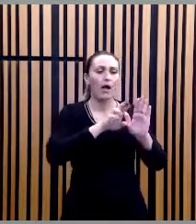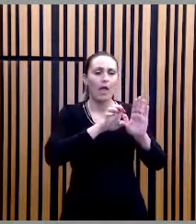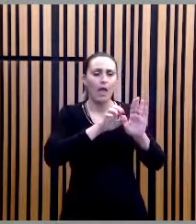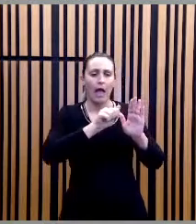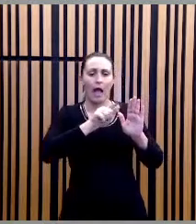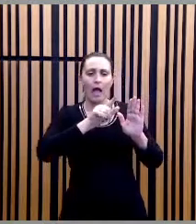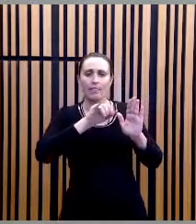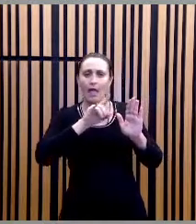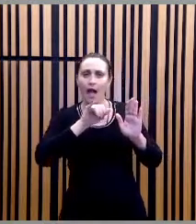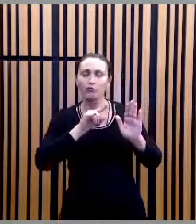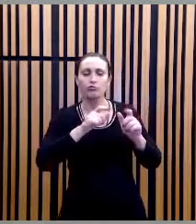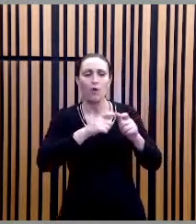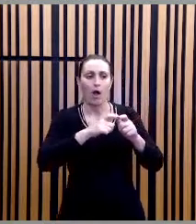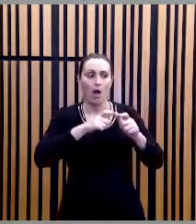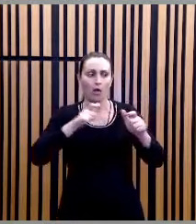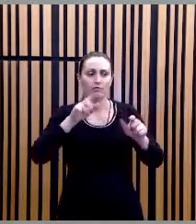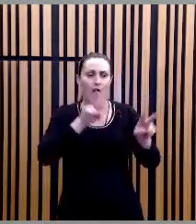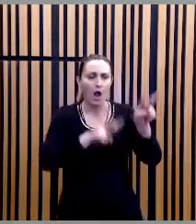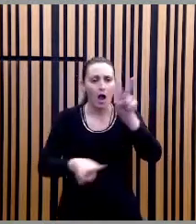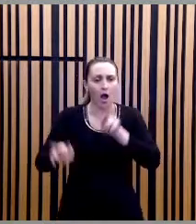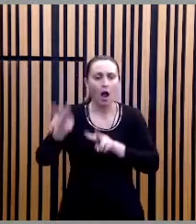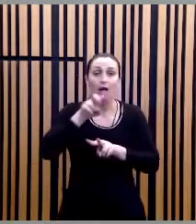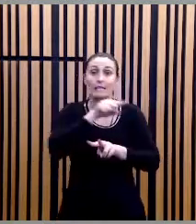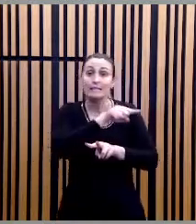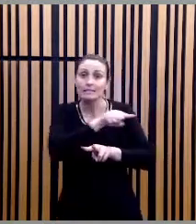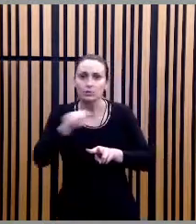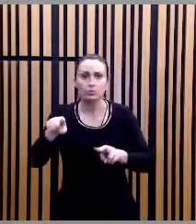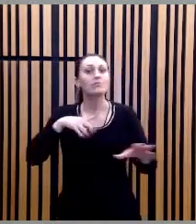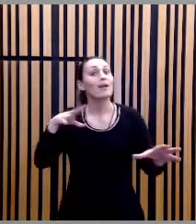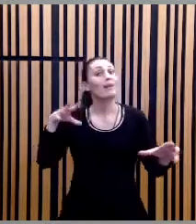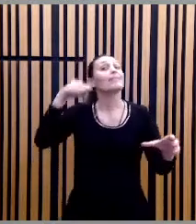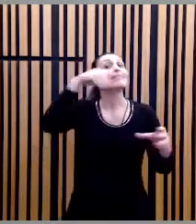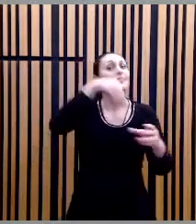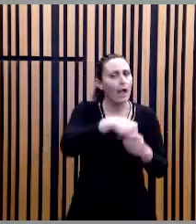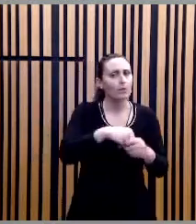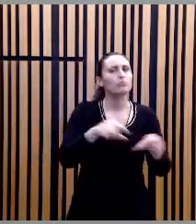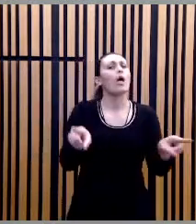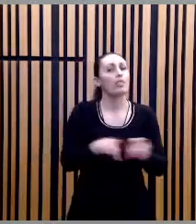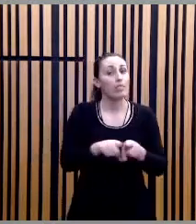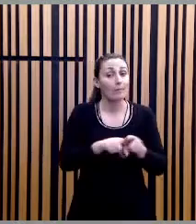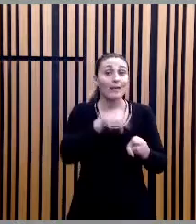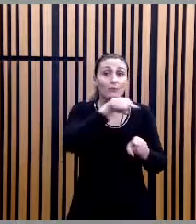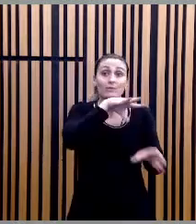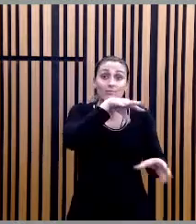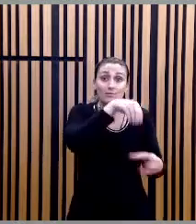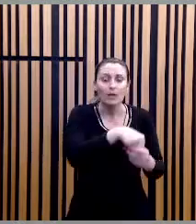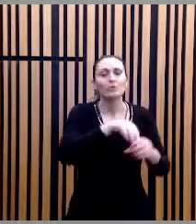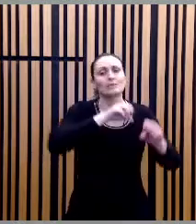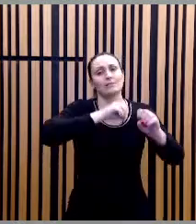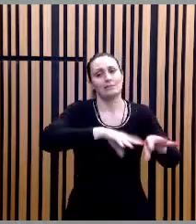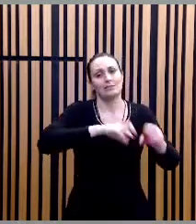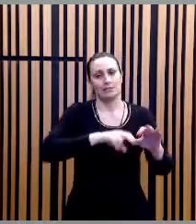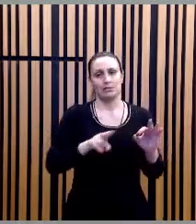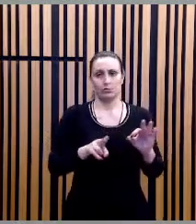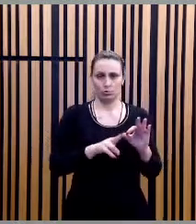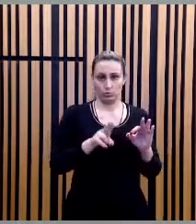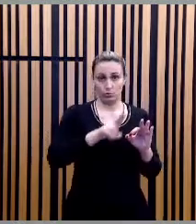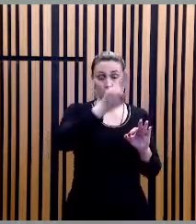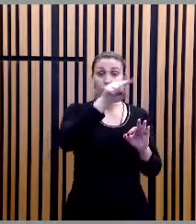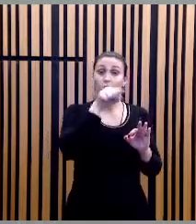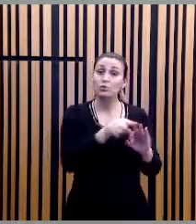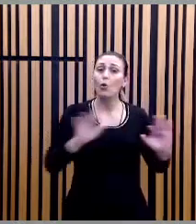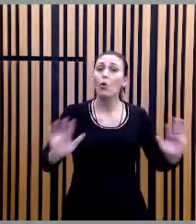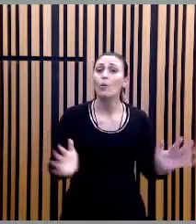dentro do parque tecnológico e tudo isso a gente tem dentro do nosso ecossistema aí de ensino da Unicinos. E isso, pessoal, nos